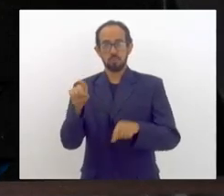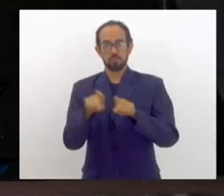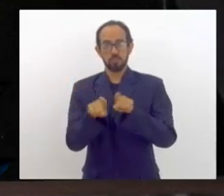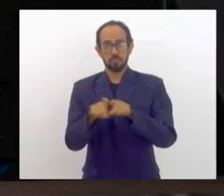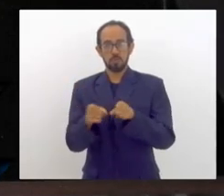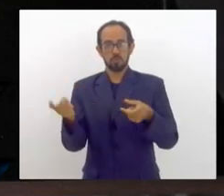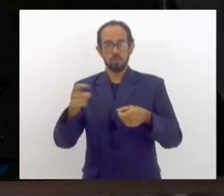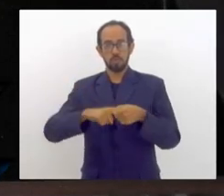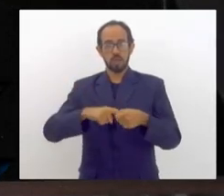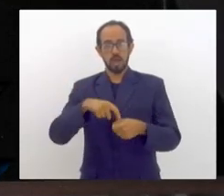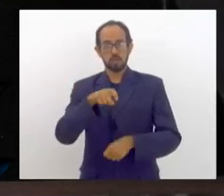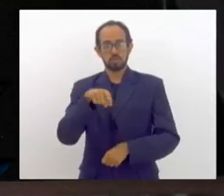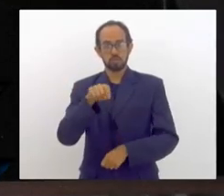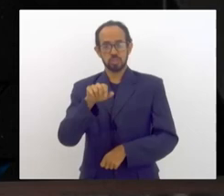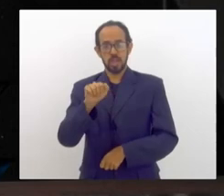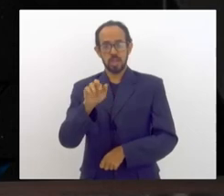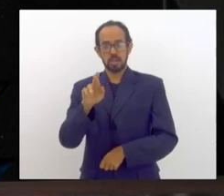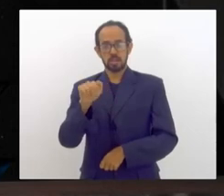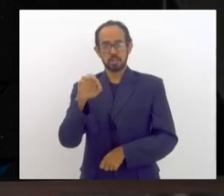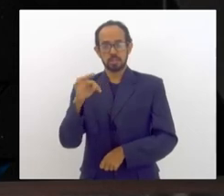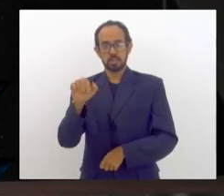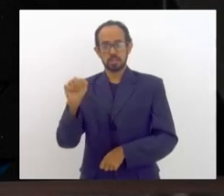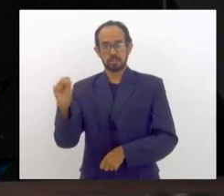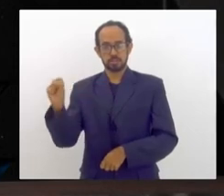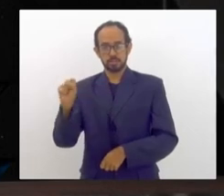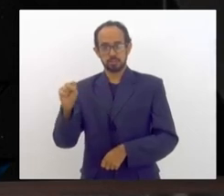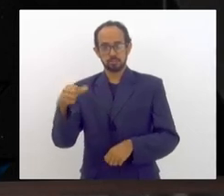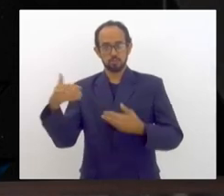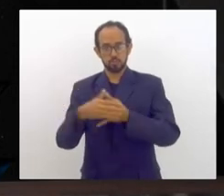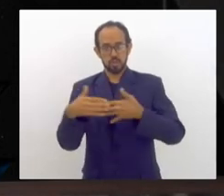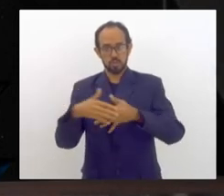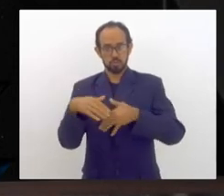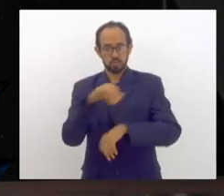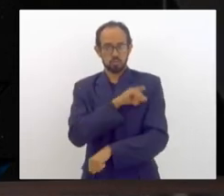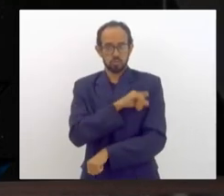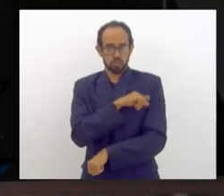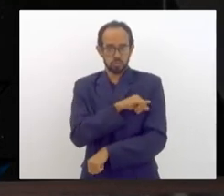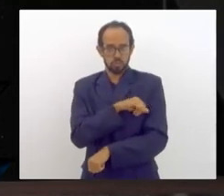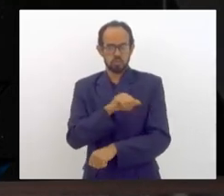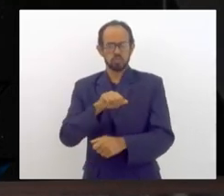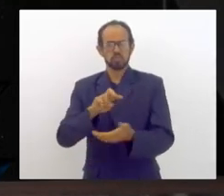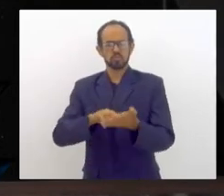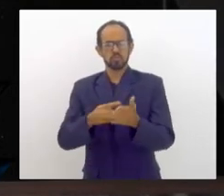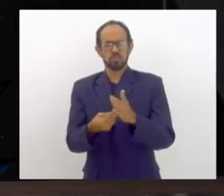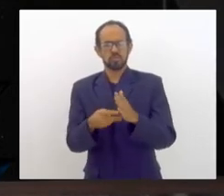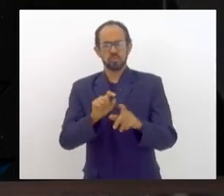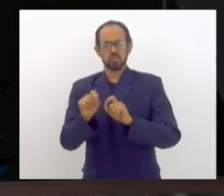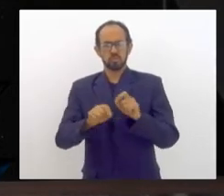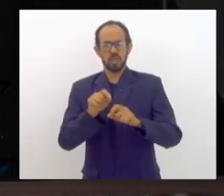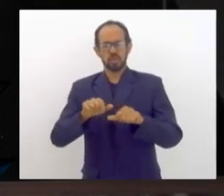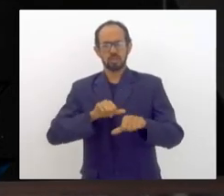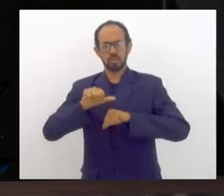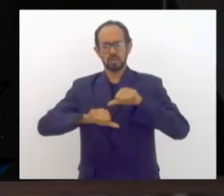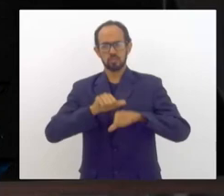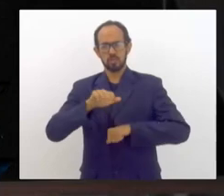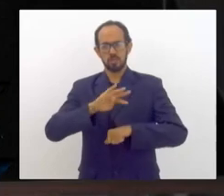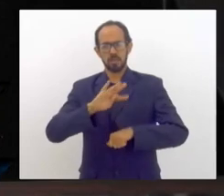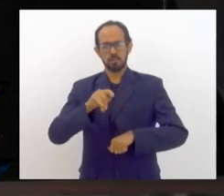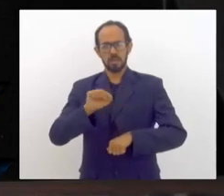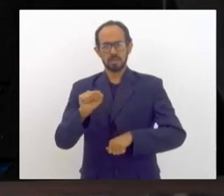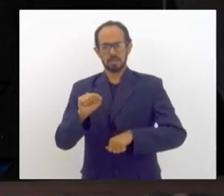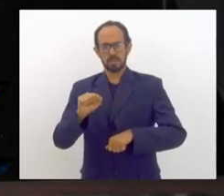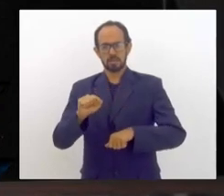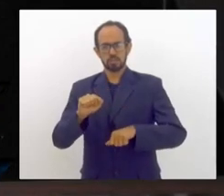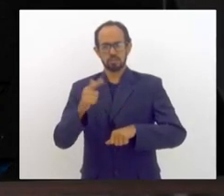ligando Charitas ao centro do Rio, ou seja, transformar a Baía de Guanabara num espaço